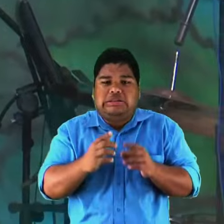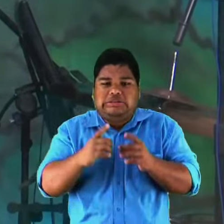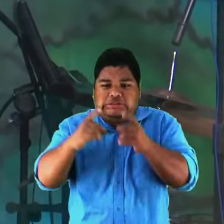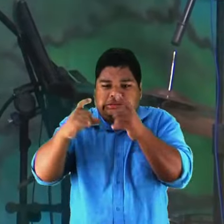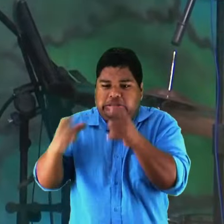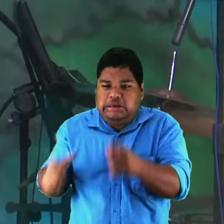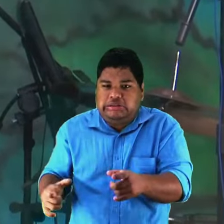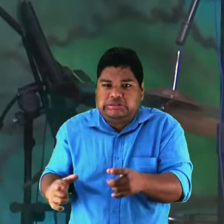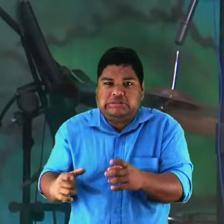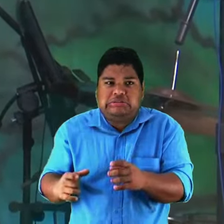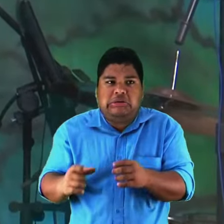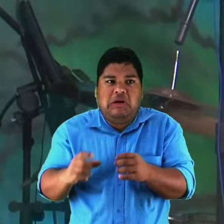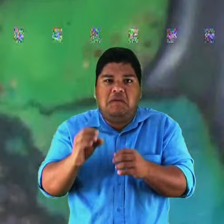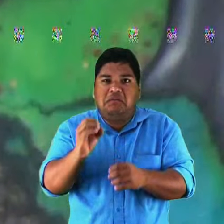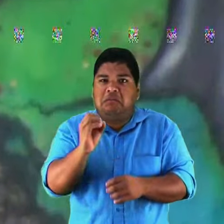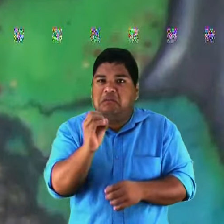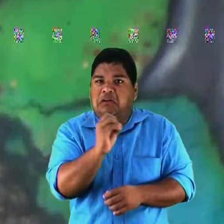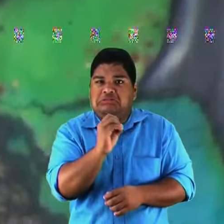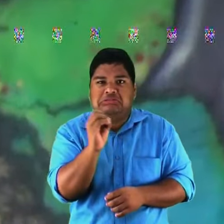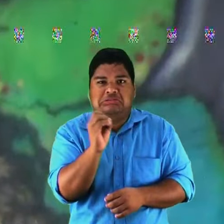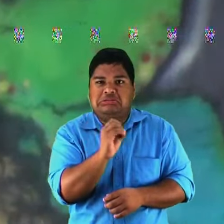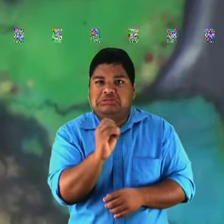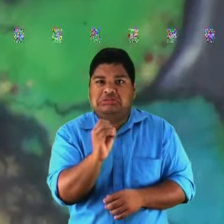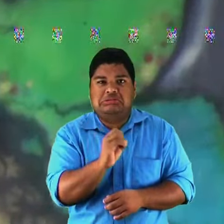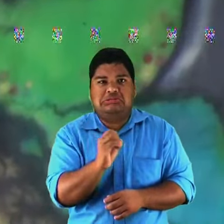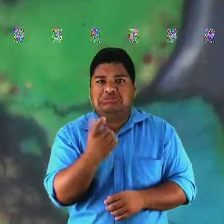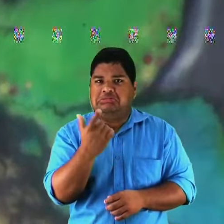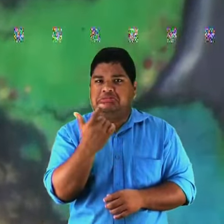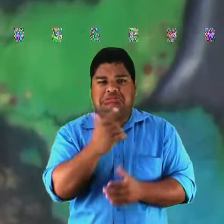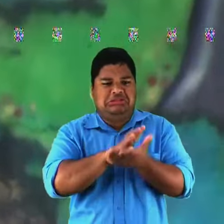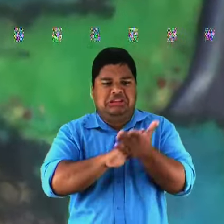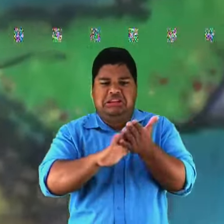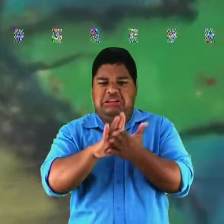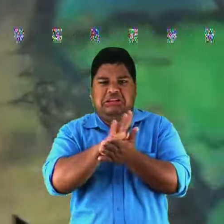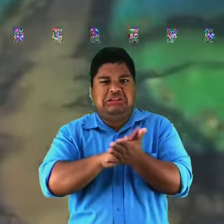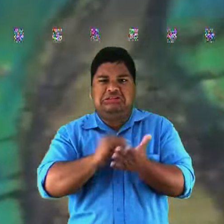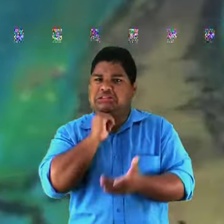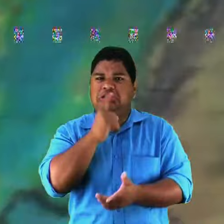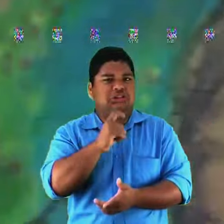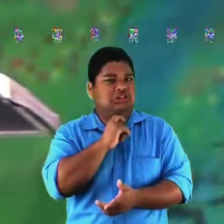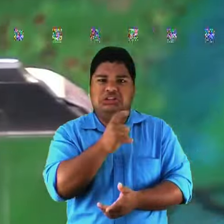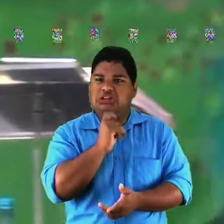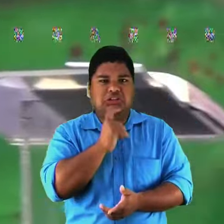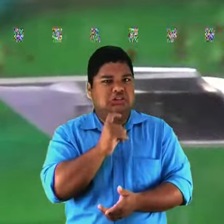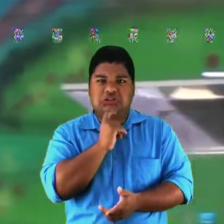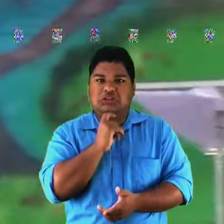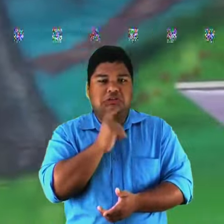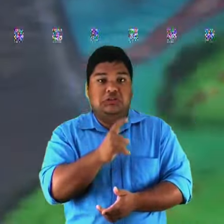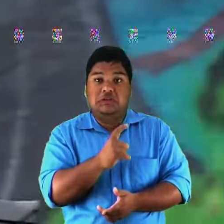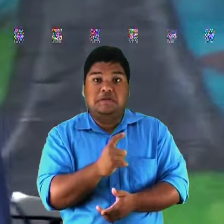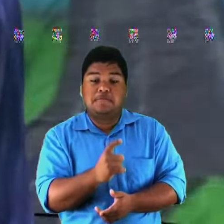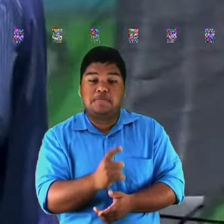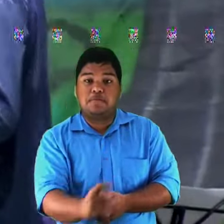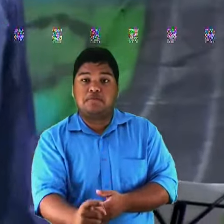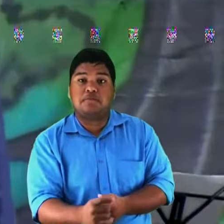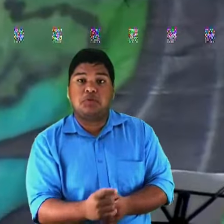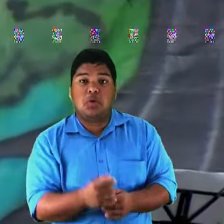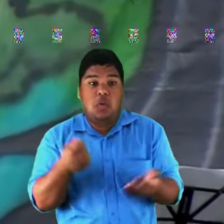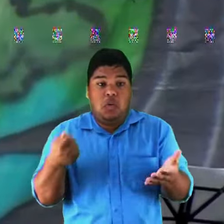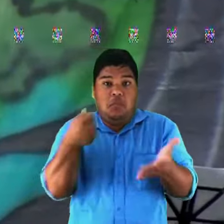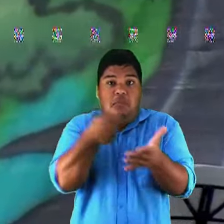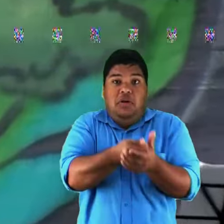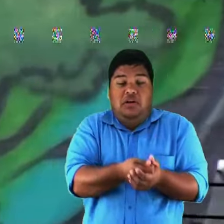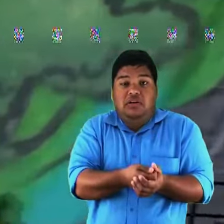Ninguém na rua comprando. Tão grave foi esse episódio para a